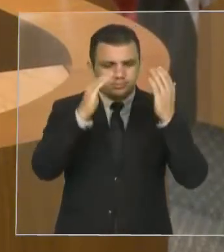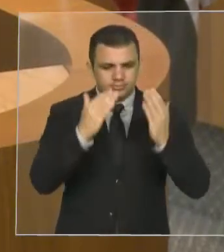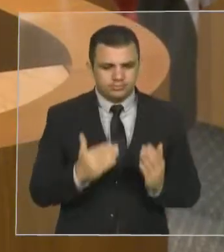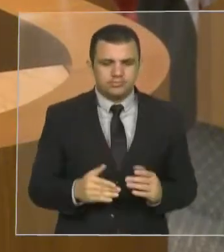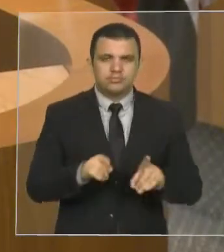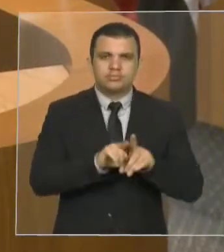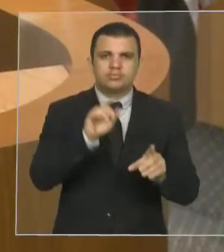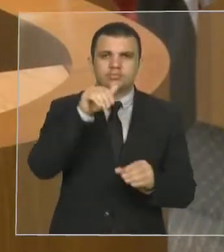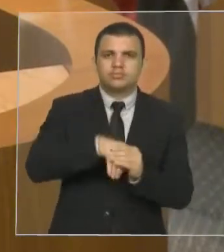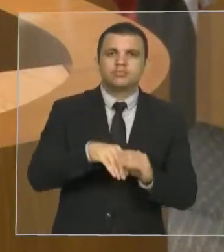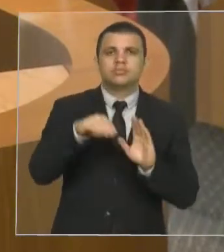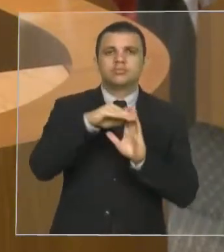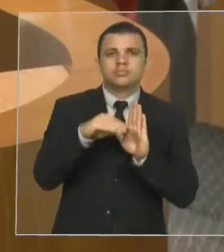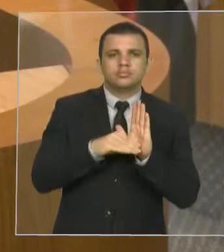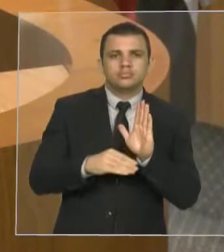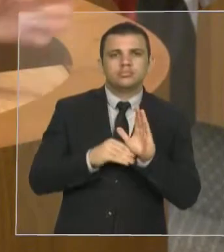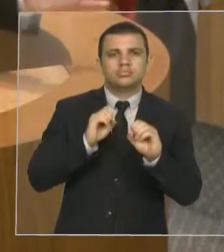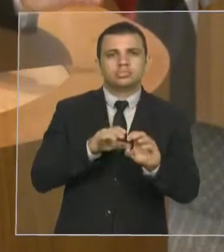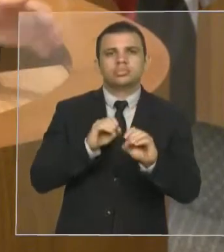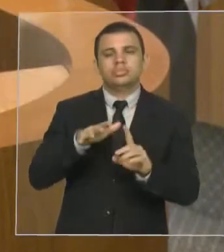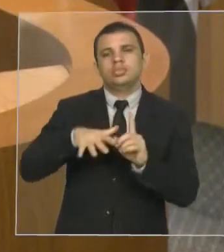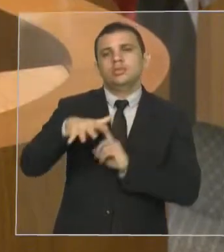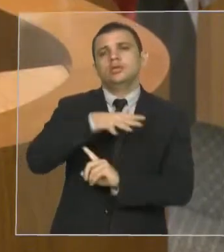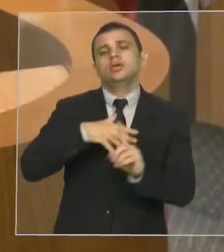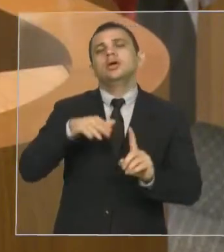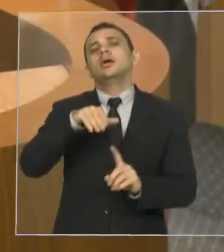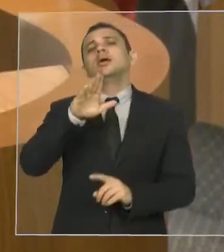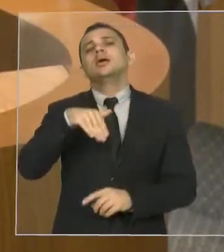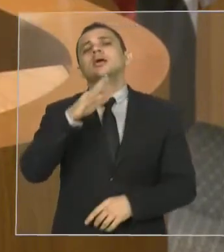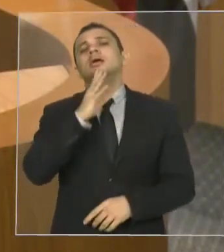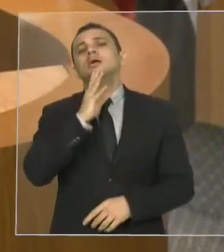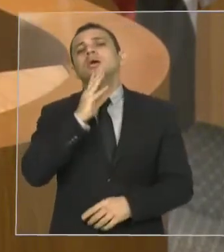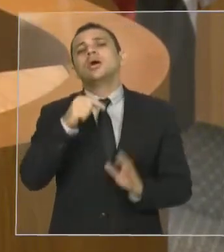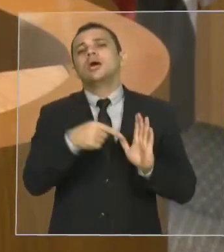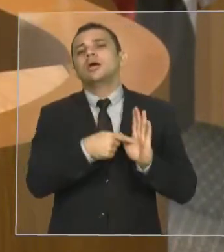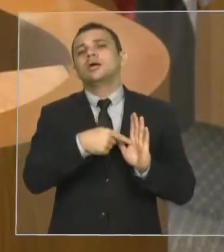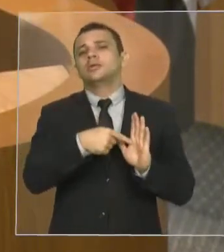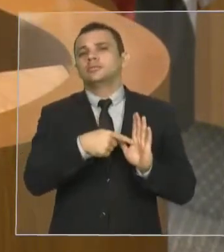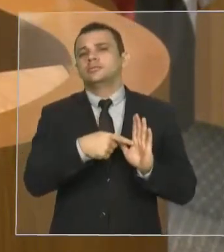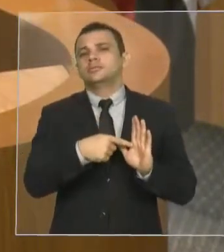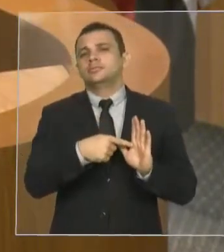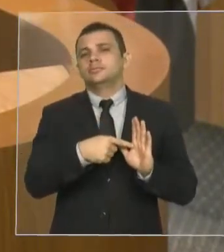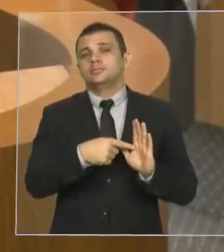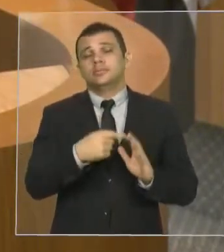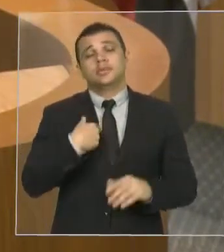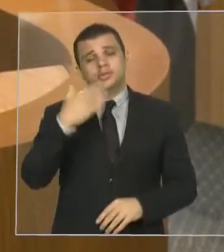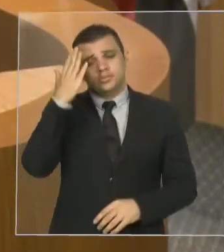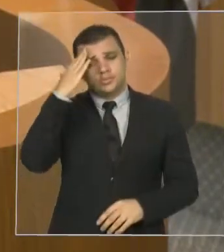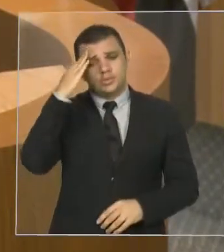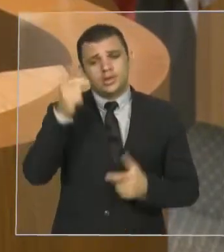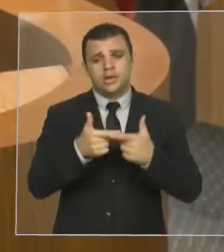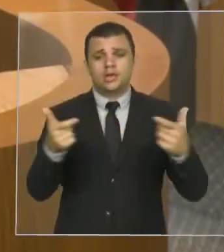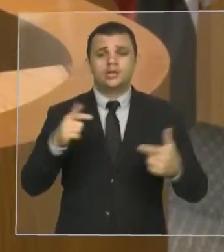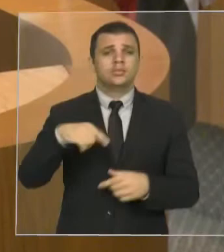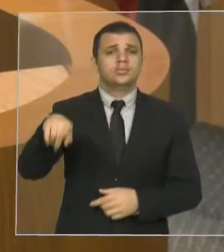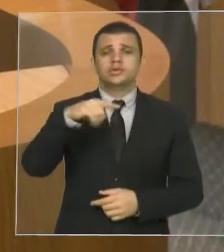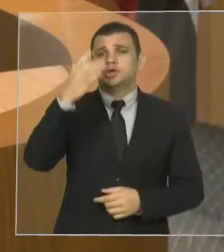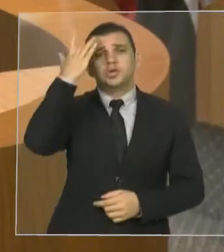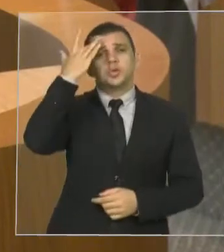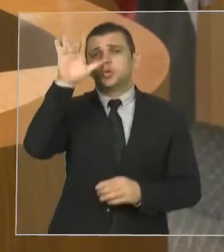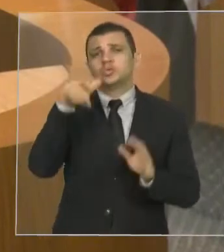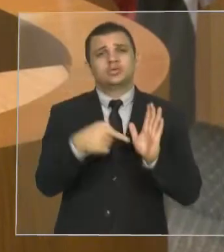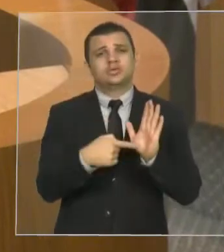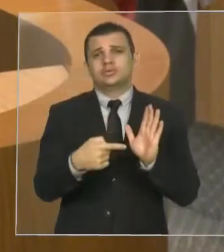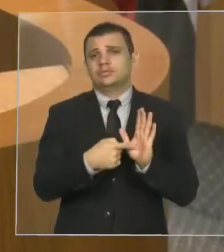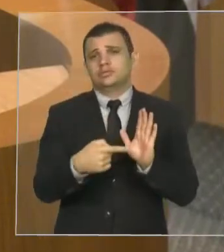de educação ambiental. Eu tenho certeza que a maioria dos senhores e senhoras não tem conhecimento do que trata esse plano